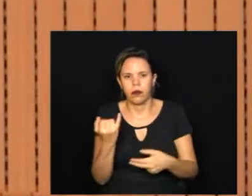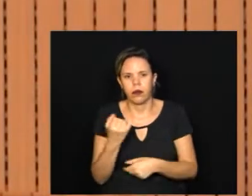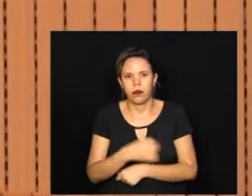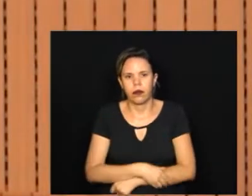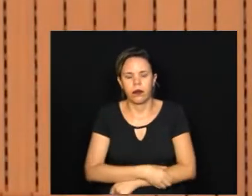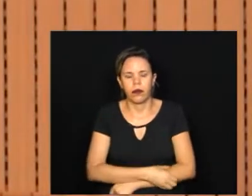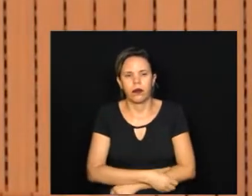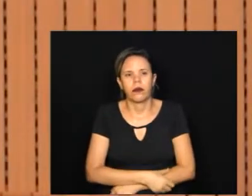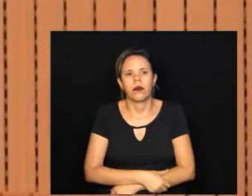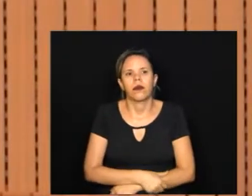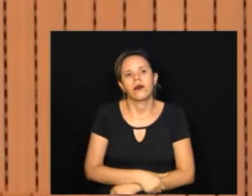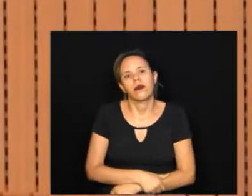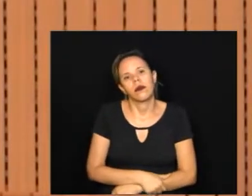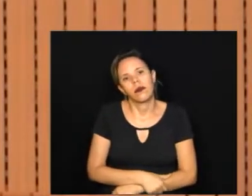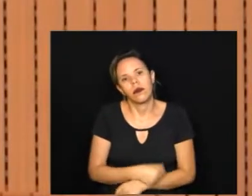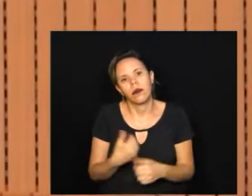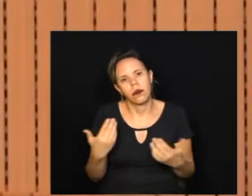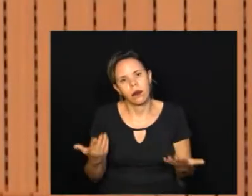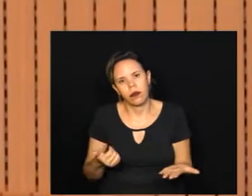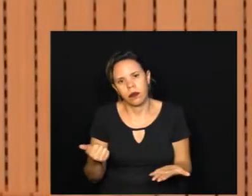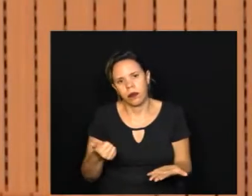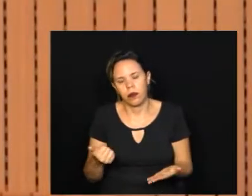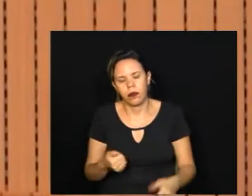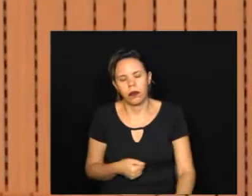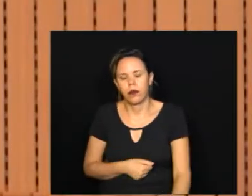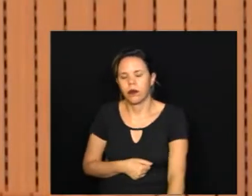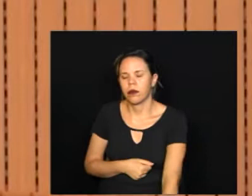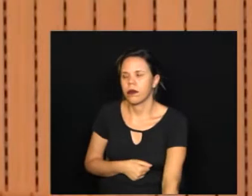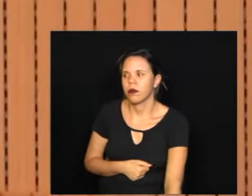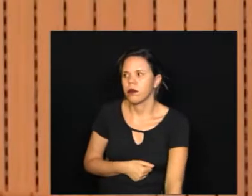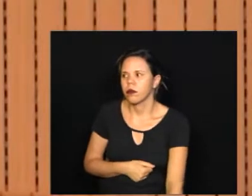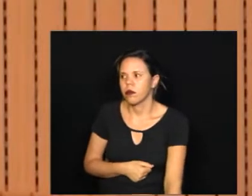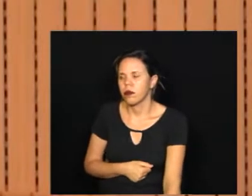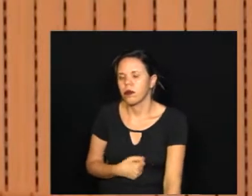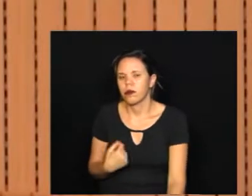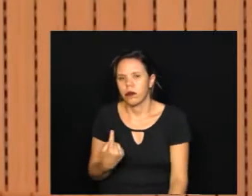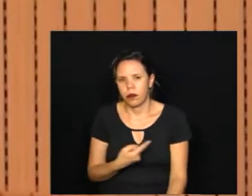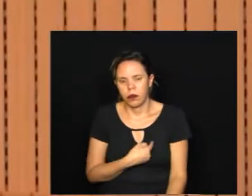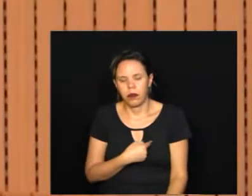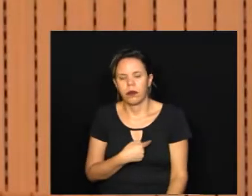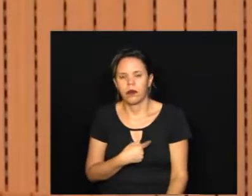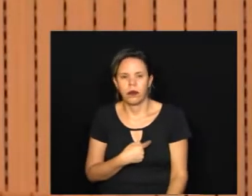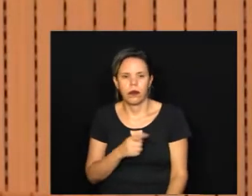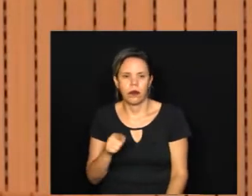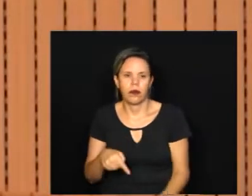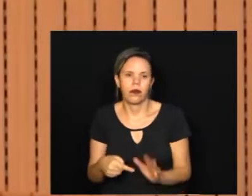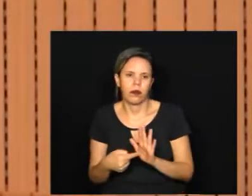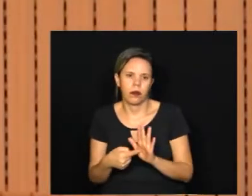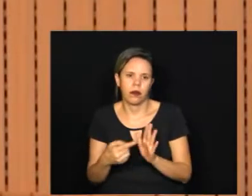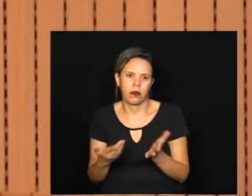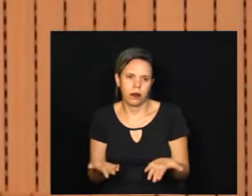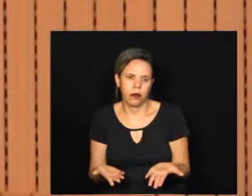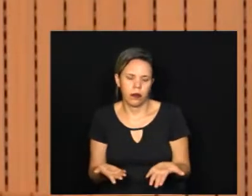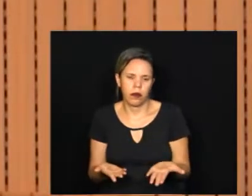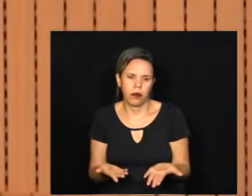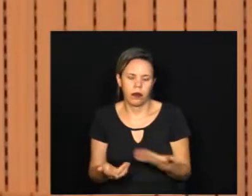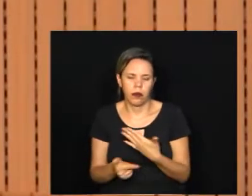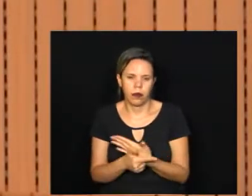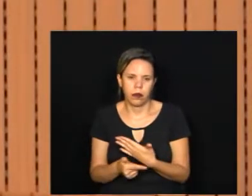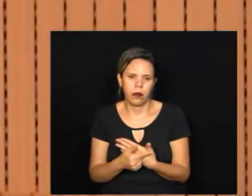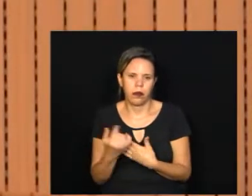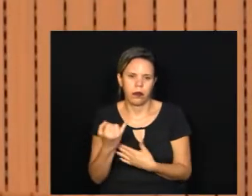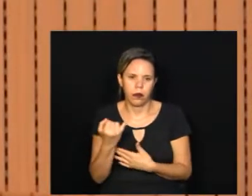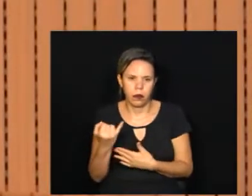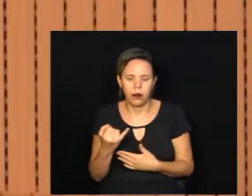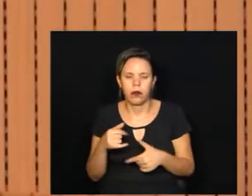importantes, né? Então, primeiramente, a gente estabelecer as funções, né?